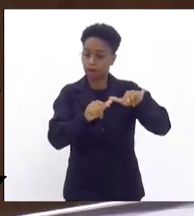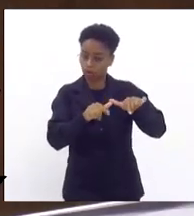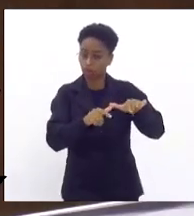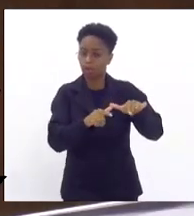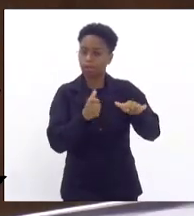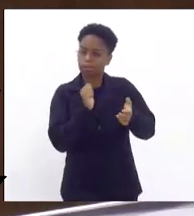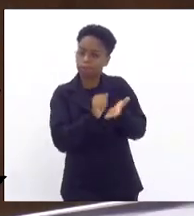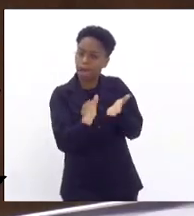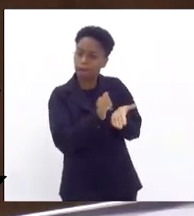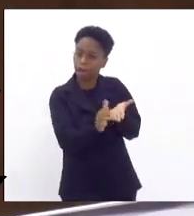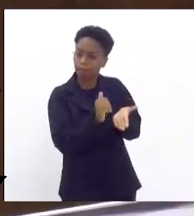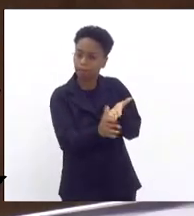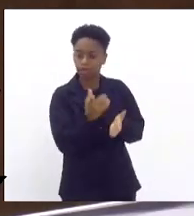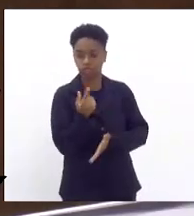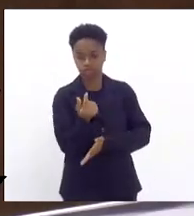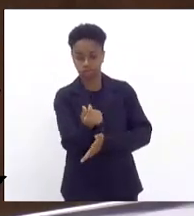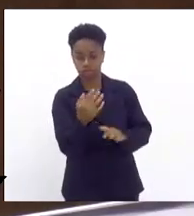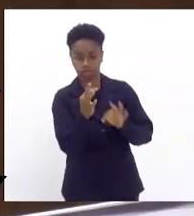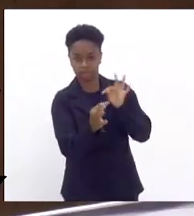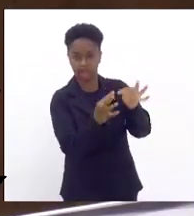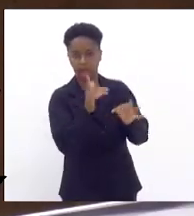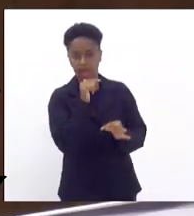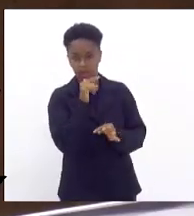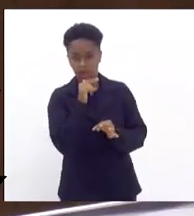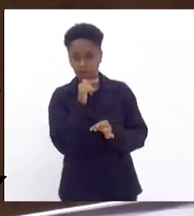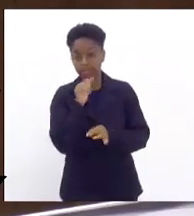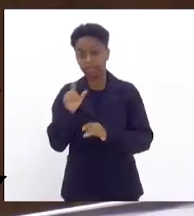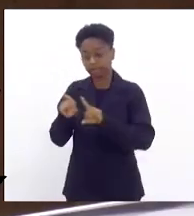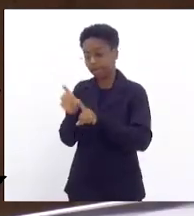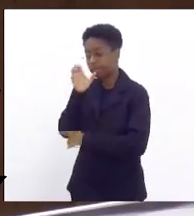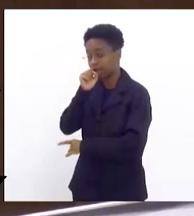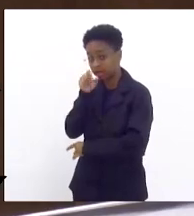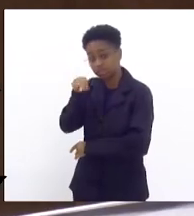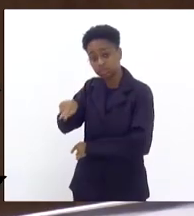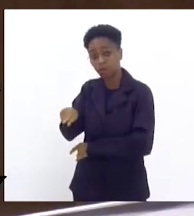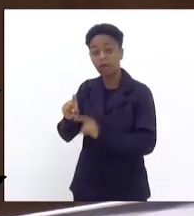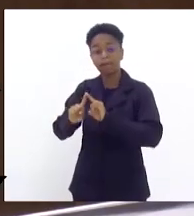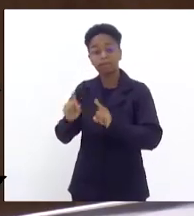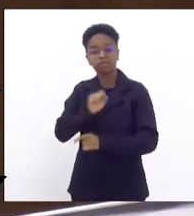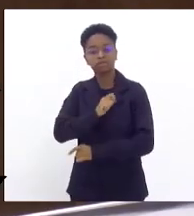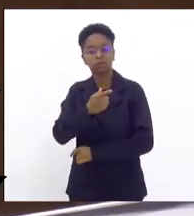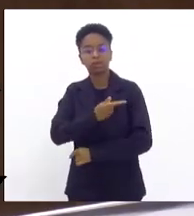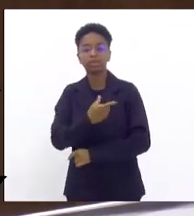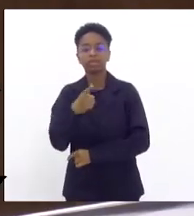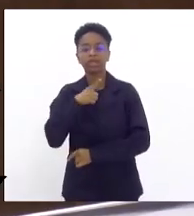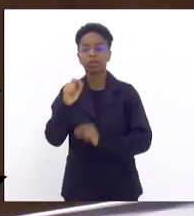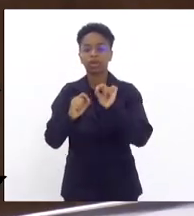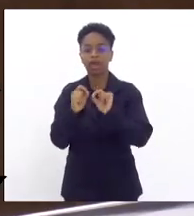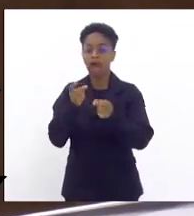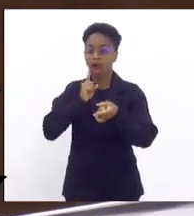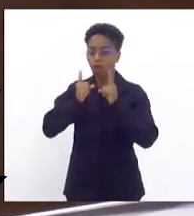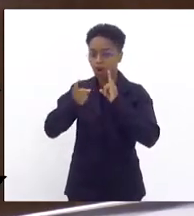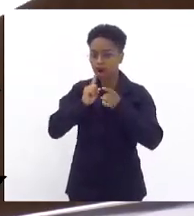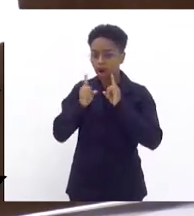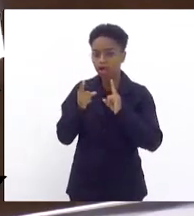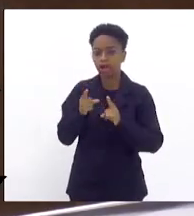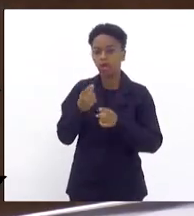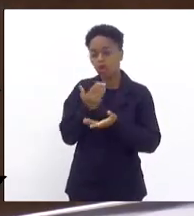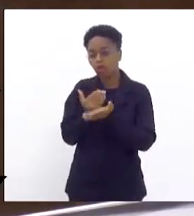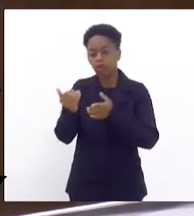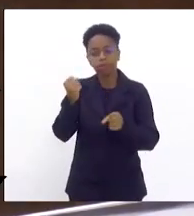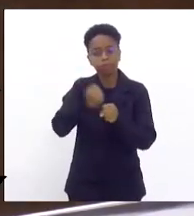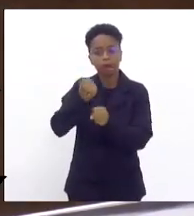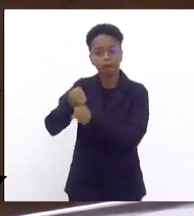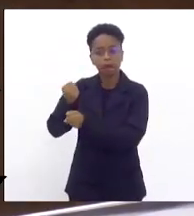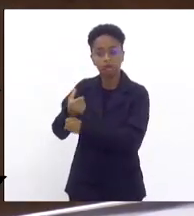com o Laranjal, e aí São Gonçalo, doutor, nós temos lá uma ETE, Alcântara, que começou a ser construída em